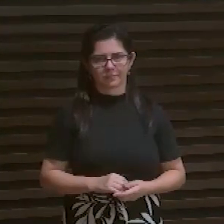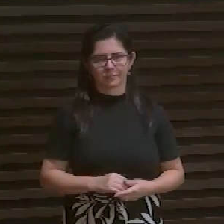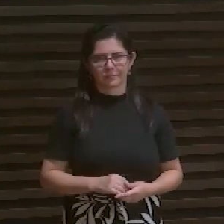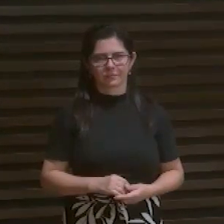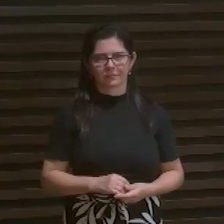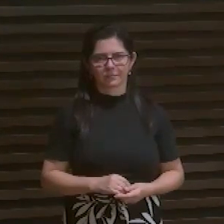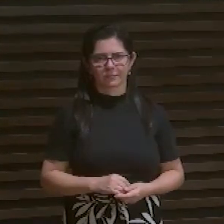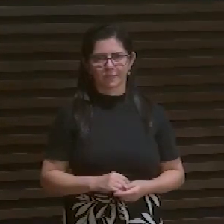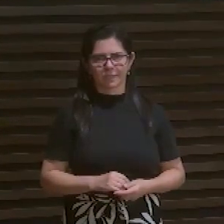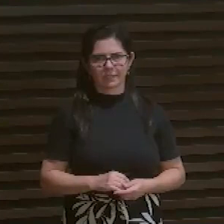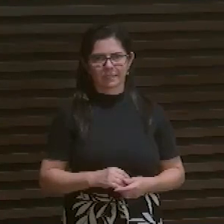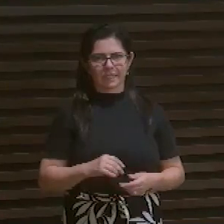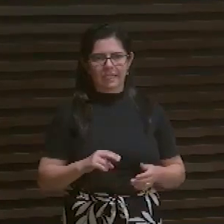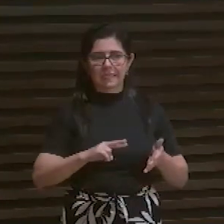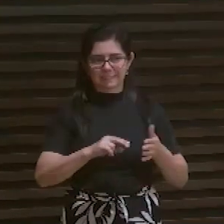essa tradução...